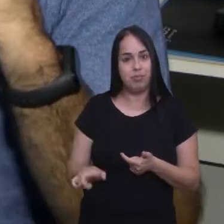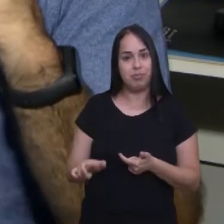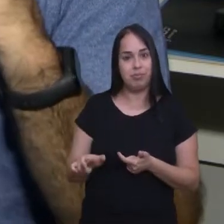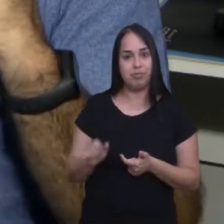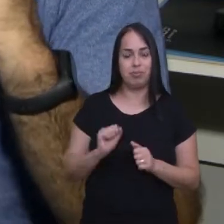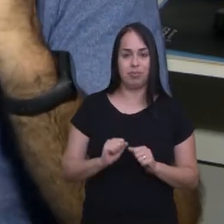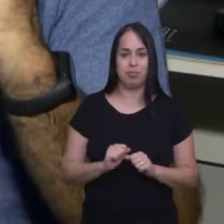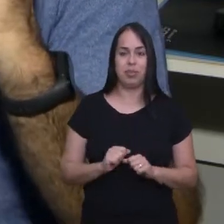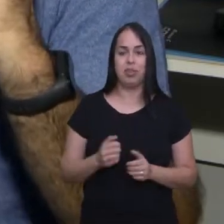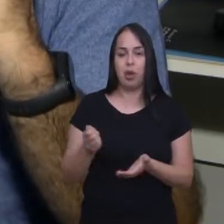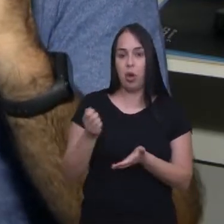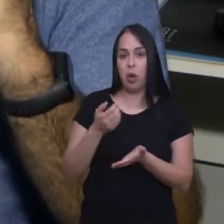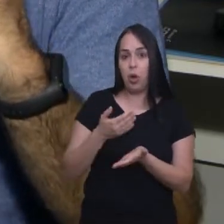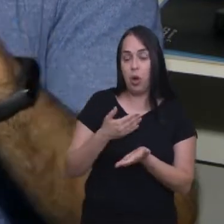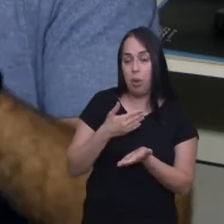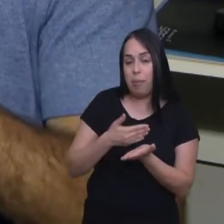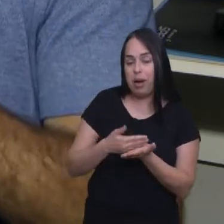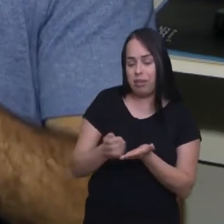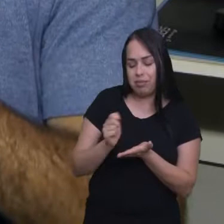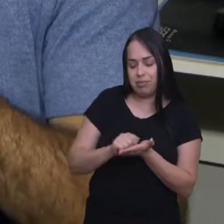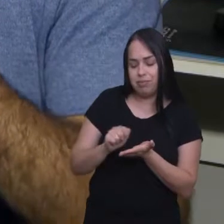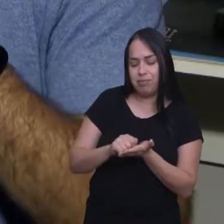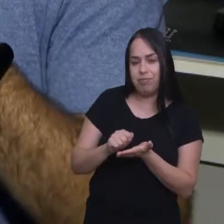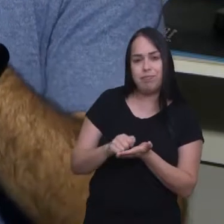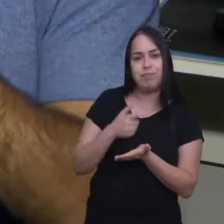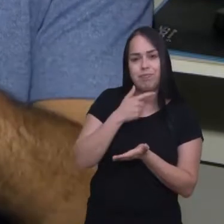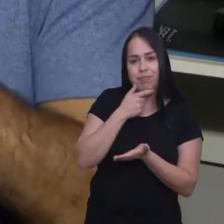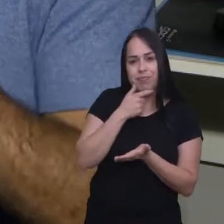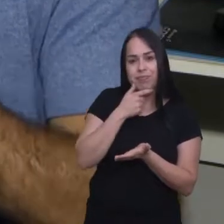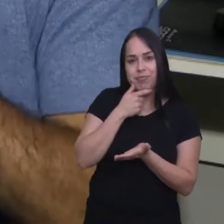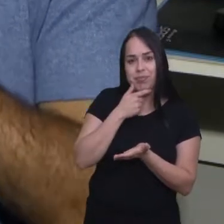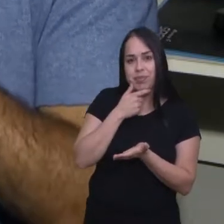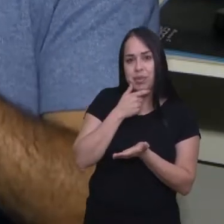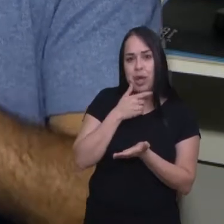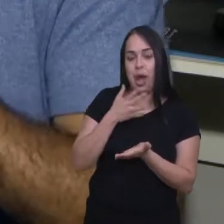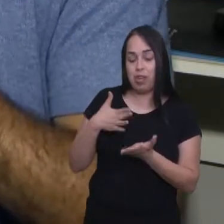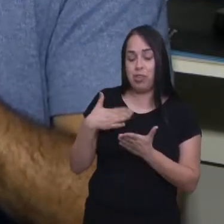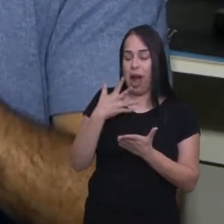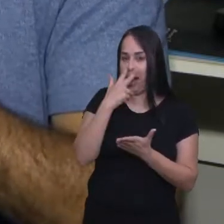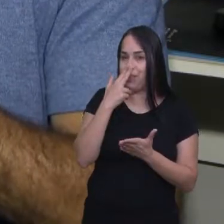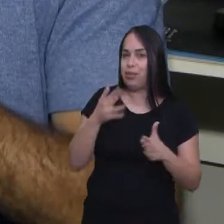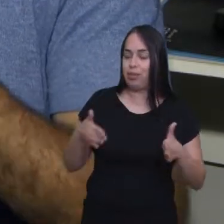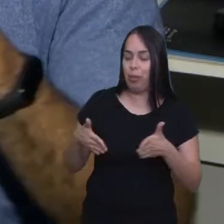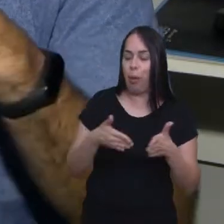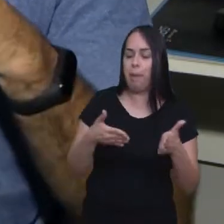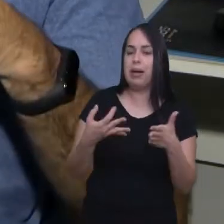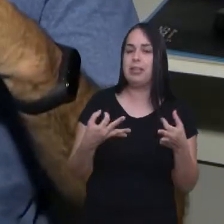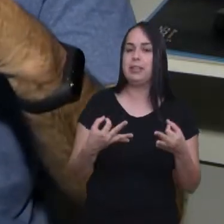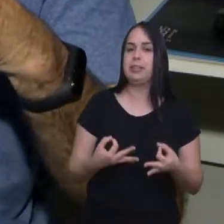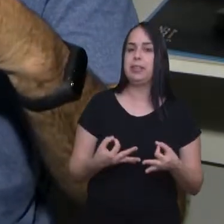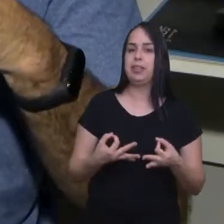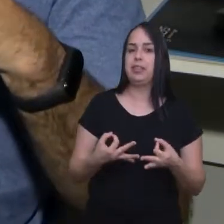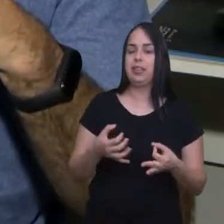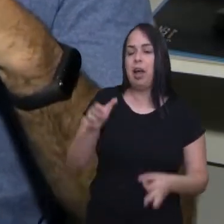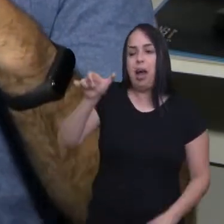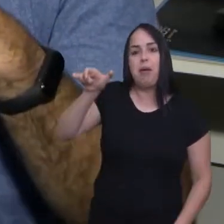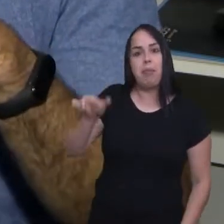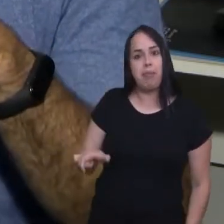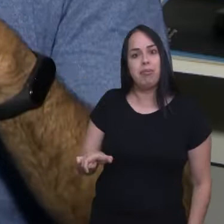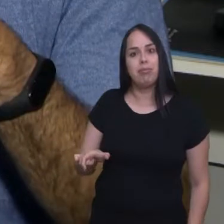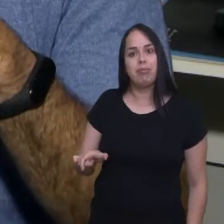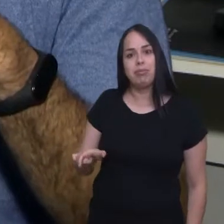Quando eu comecei a escrever do Imoto, eu falei, eu estou no caminho certo. Eu estou escrevendo de uma pessoa